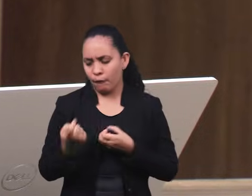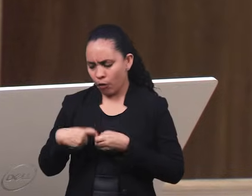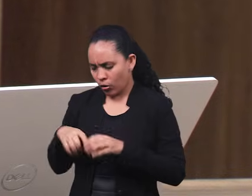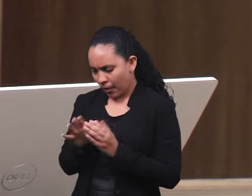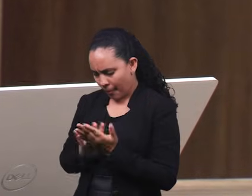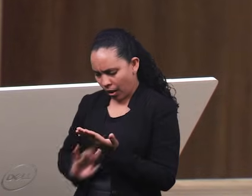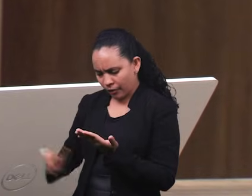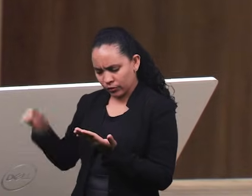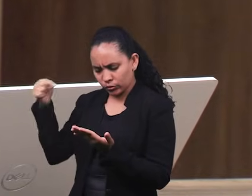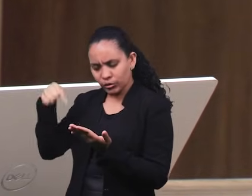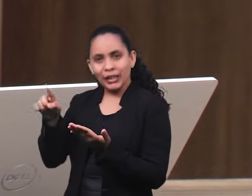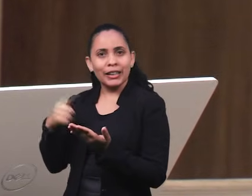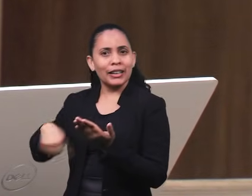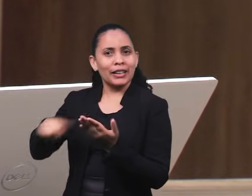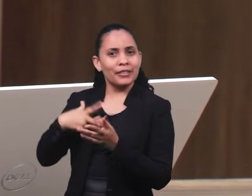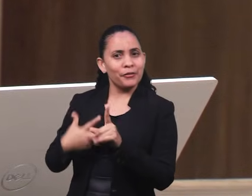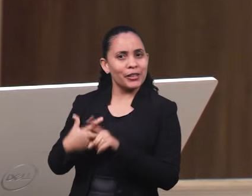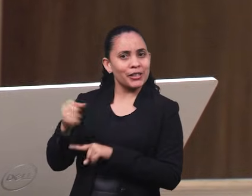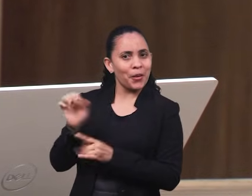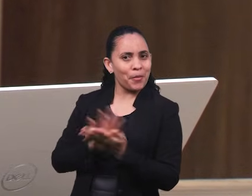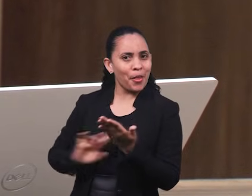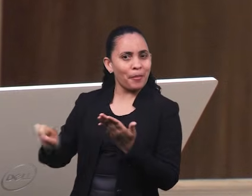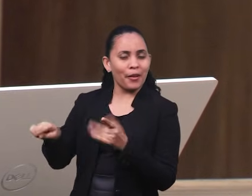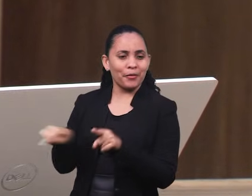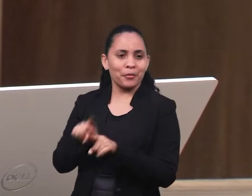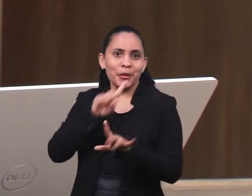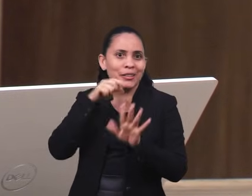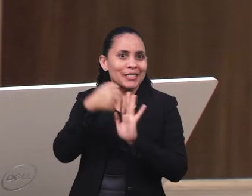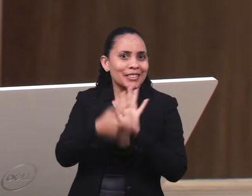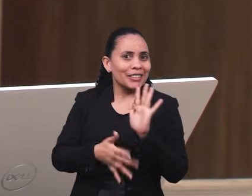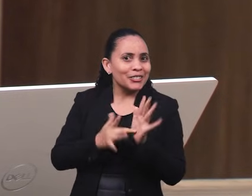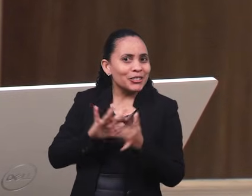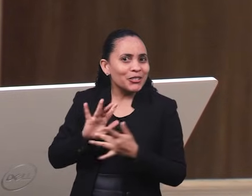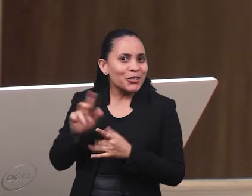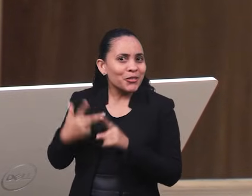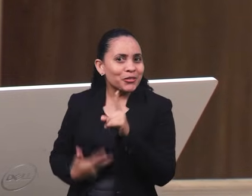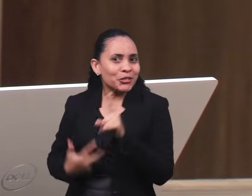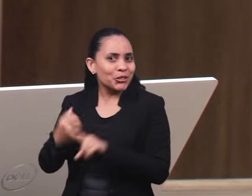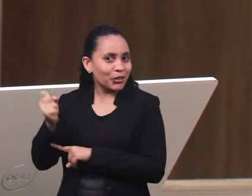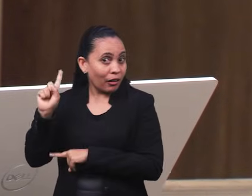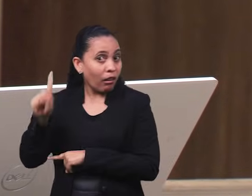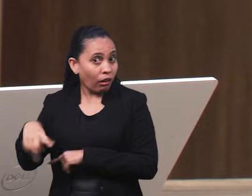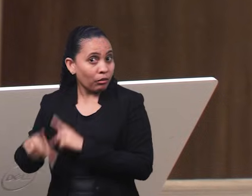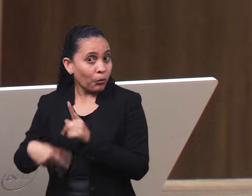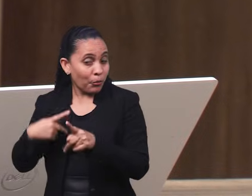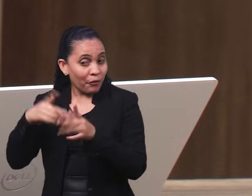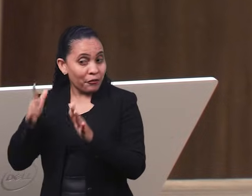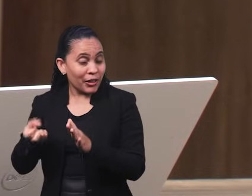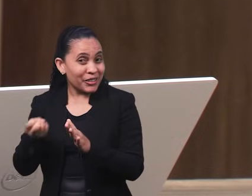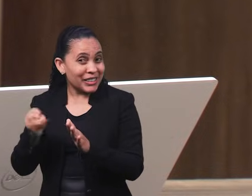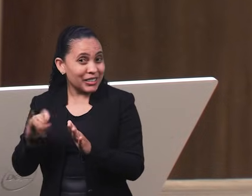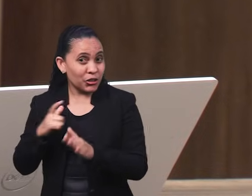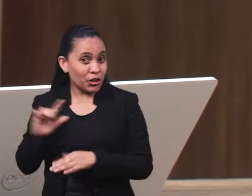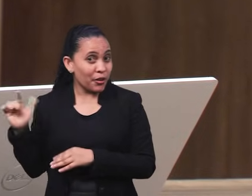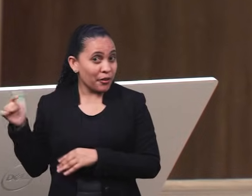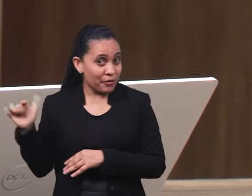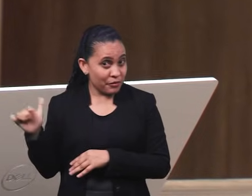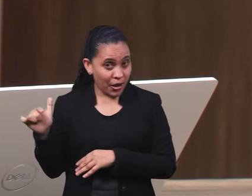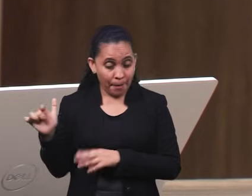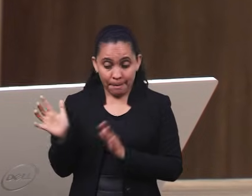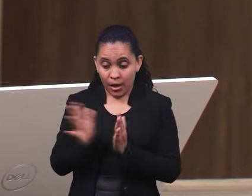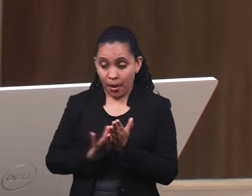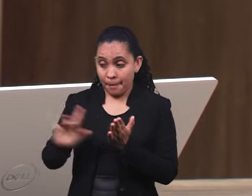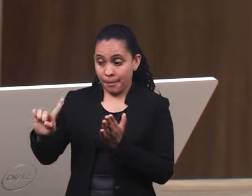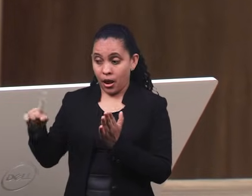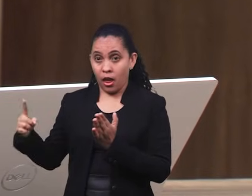palavra, eles venceram pela palavra e pelo sangue, né? Então a vitória da igreja vai ser essa. Doutrina, né? Se não